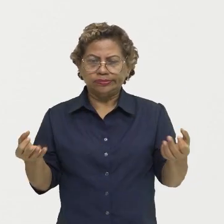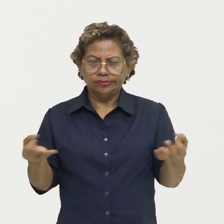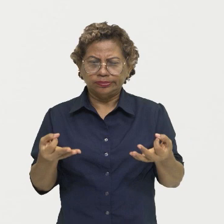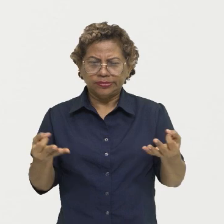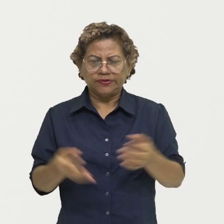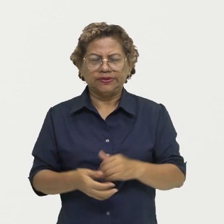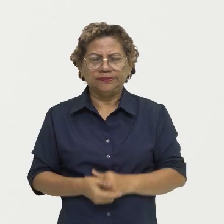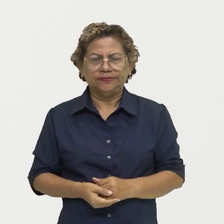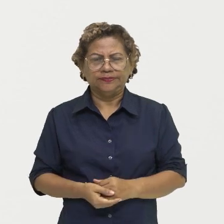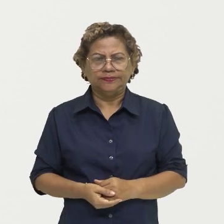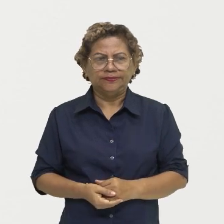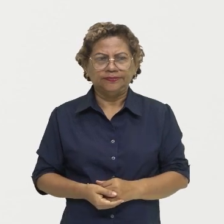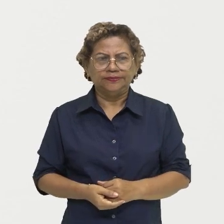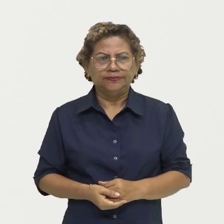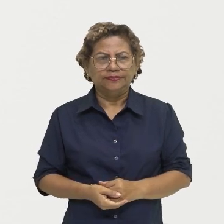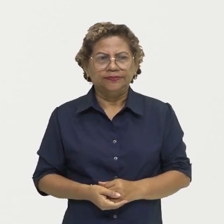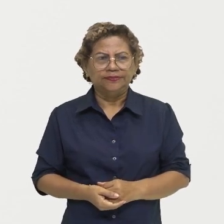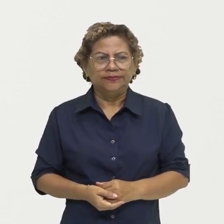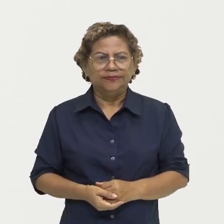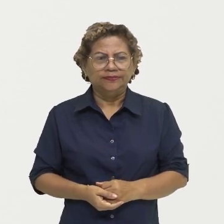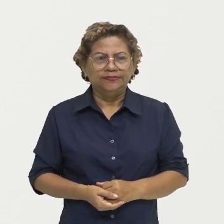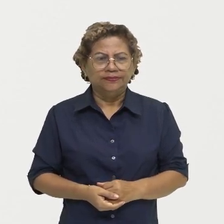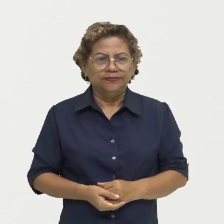vamos adiante, então?